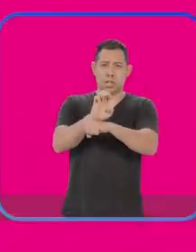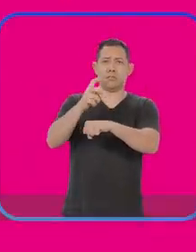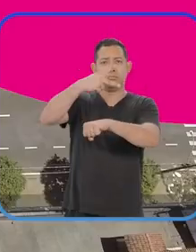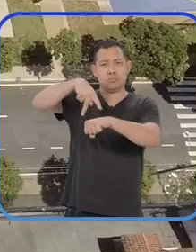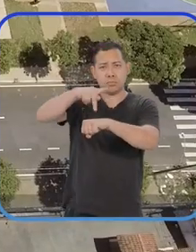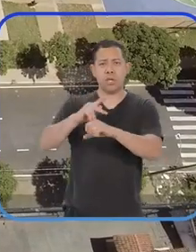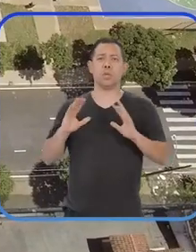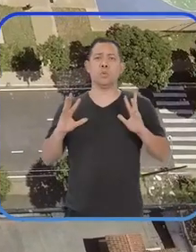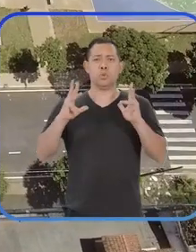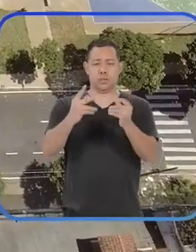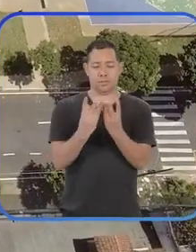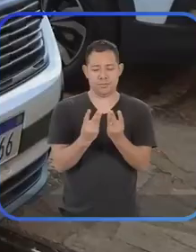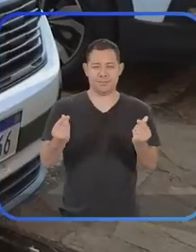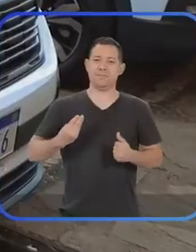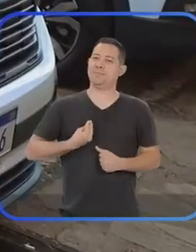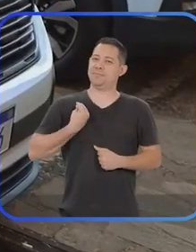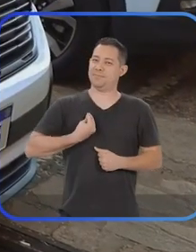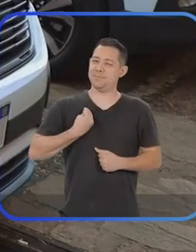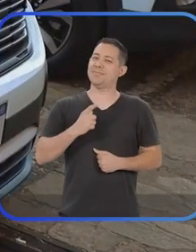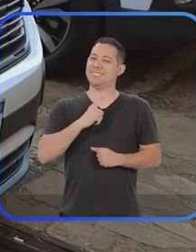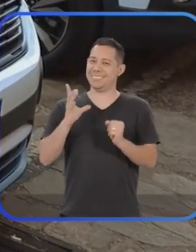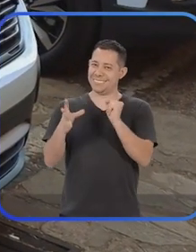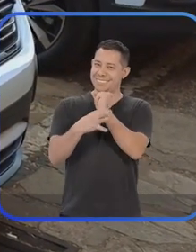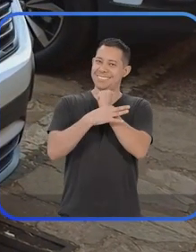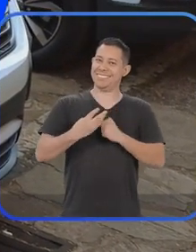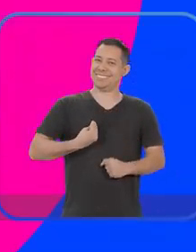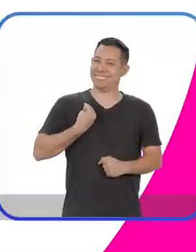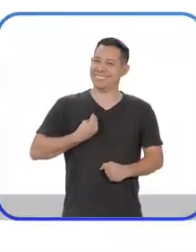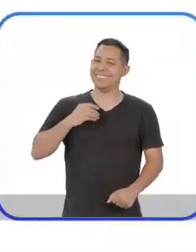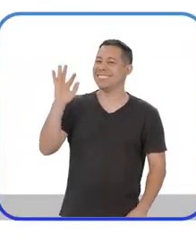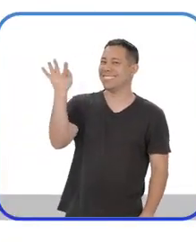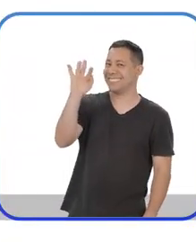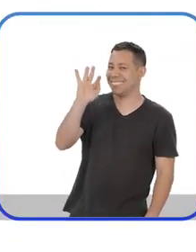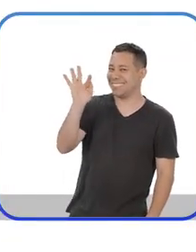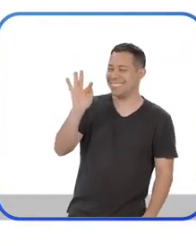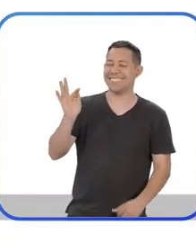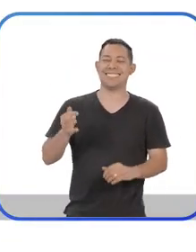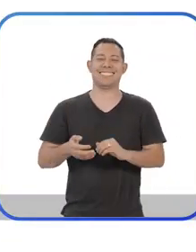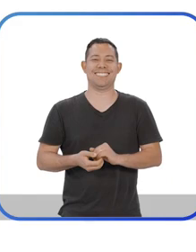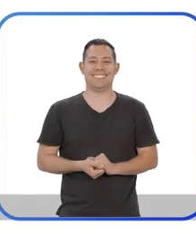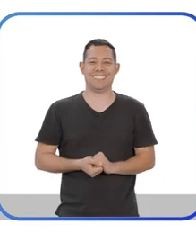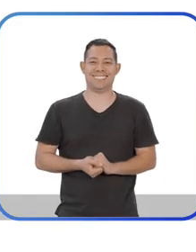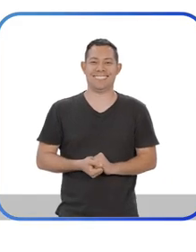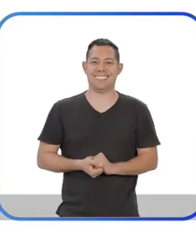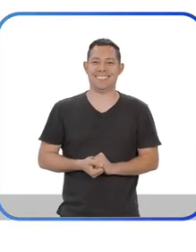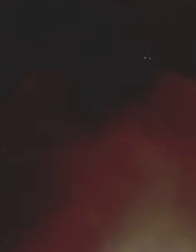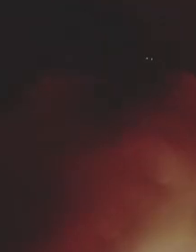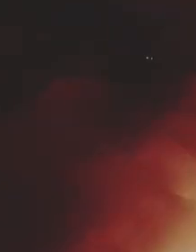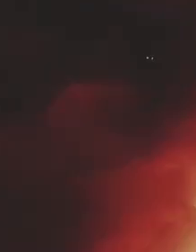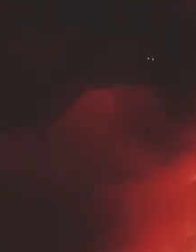país. Tem qualidade de vida e é mais segura para se viver. Essa é a nossa Franca.